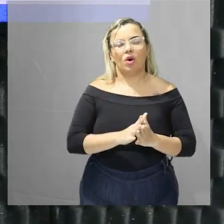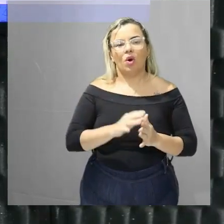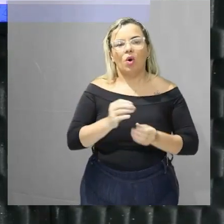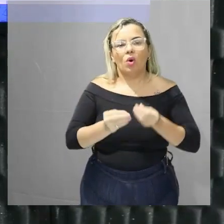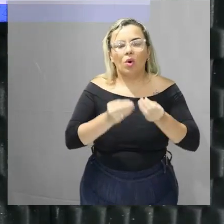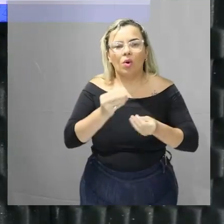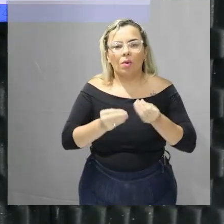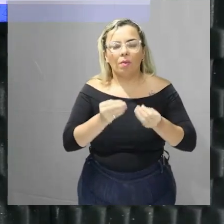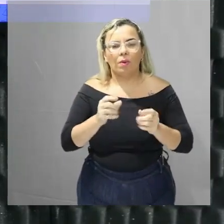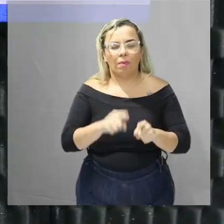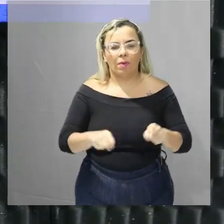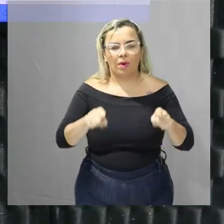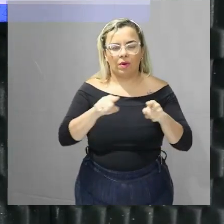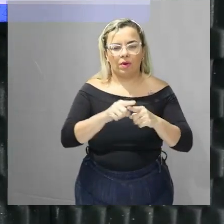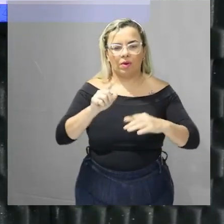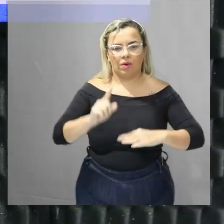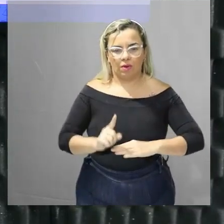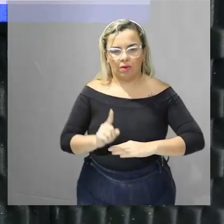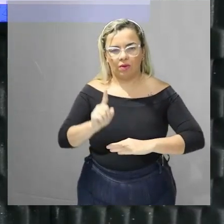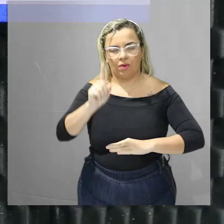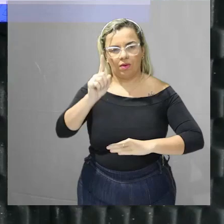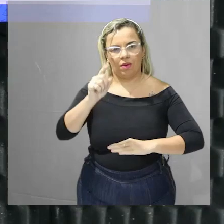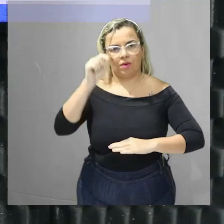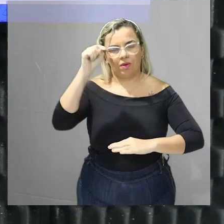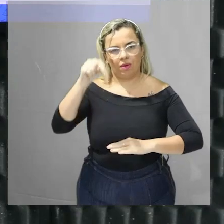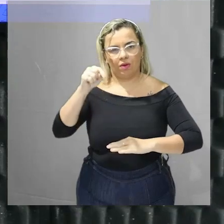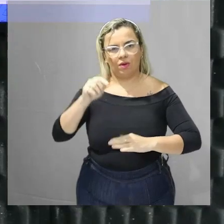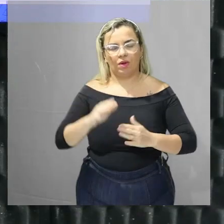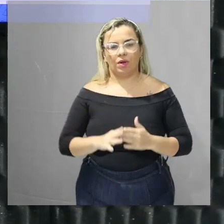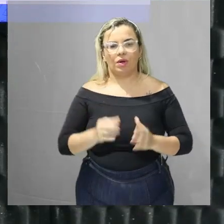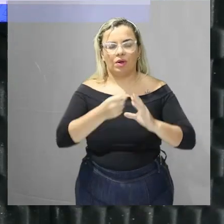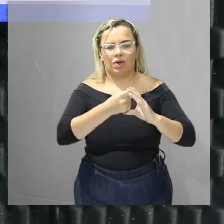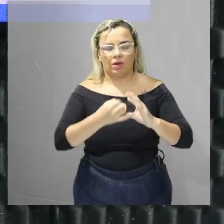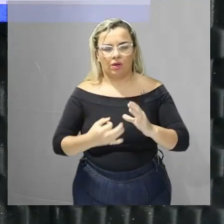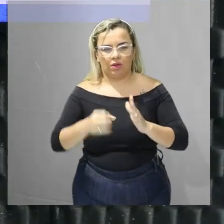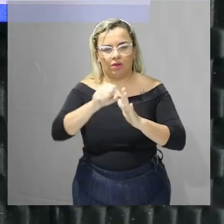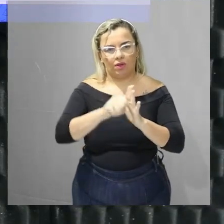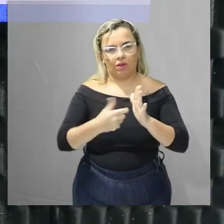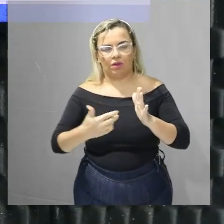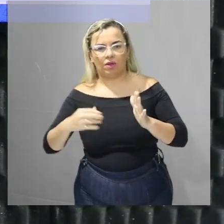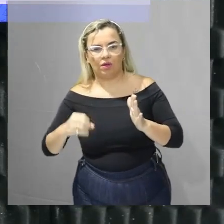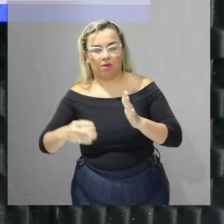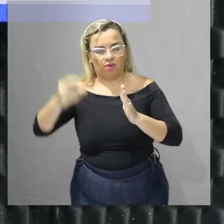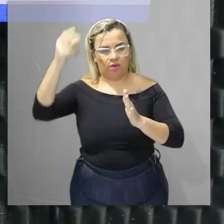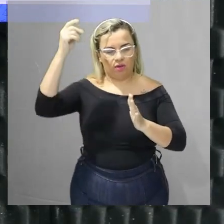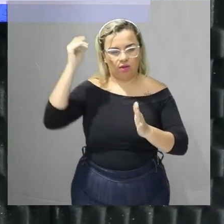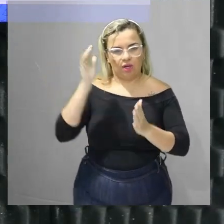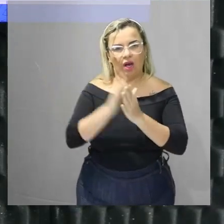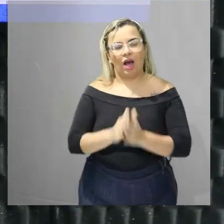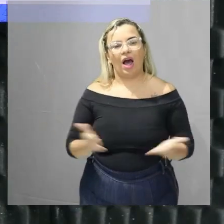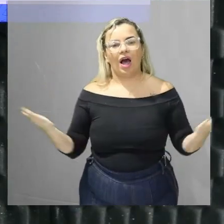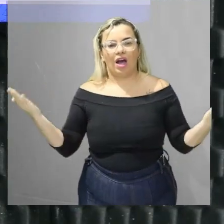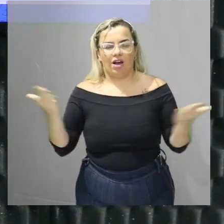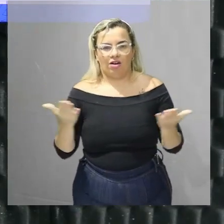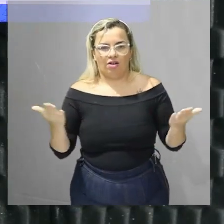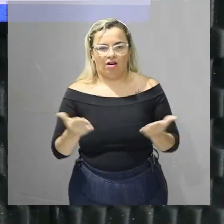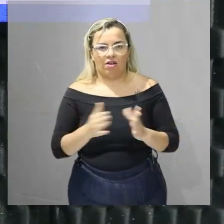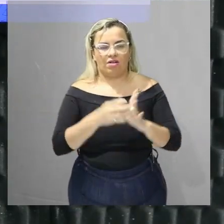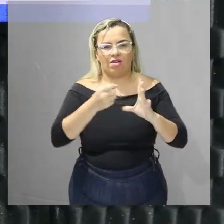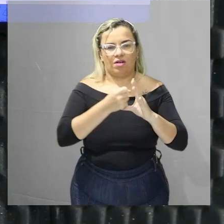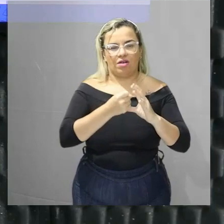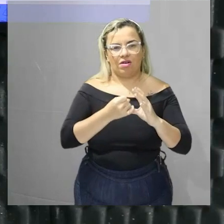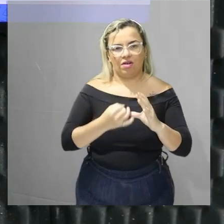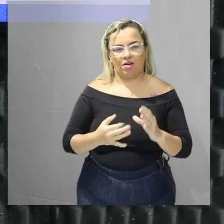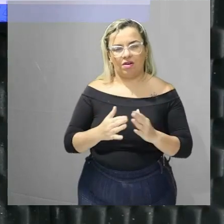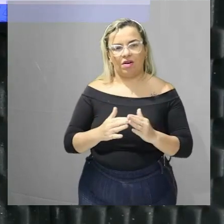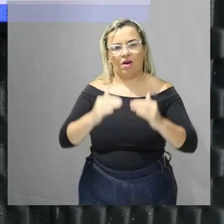foi muito característica principalmente do século XX, do século passado, e existe agora uma chamada hierarquia